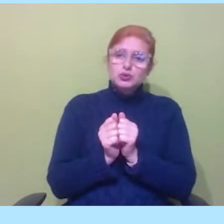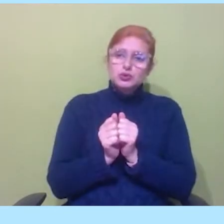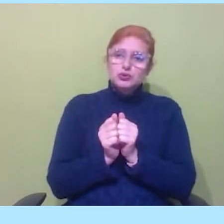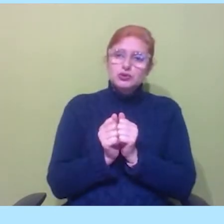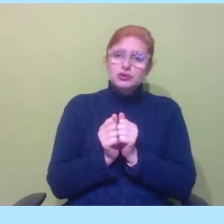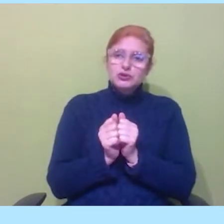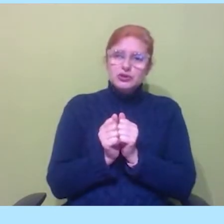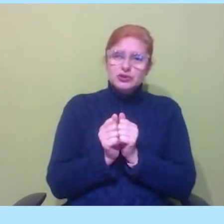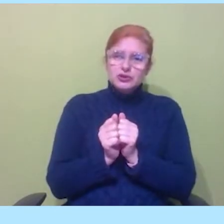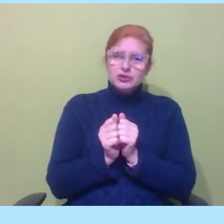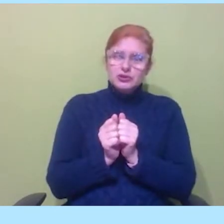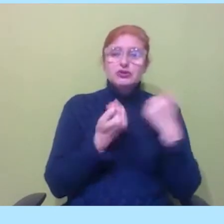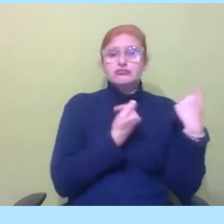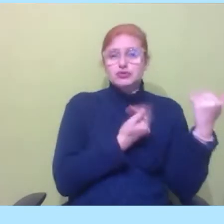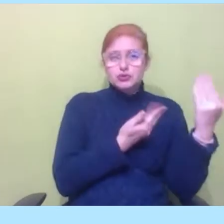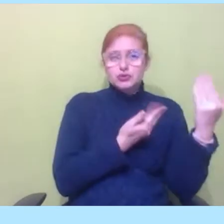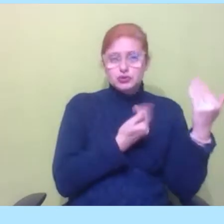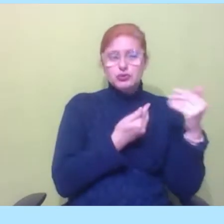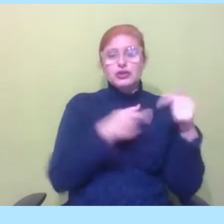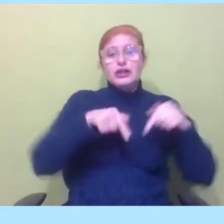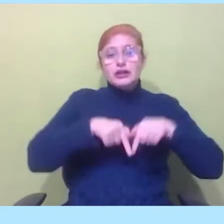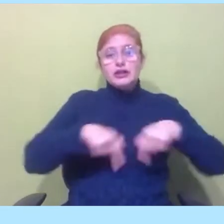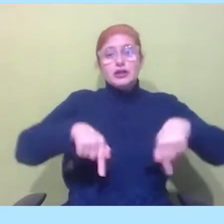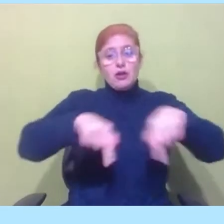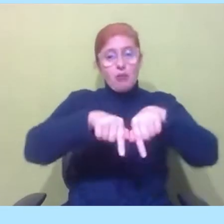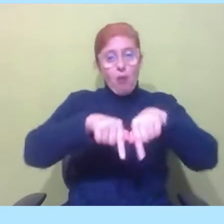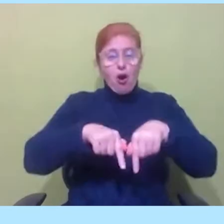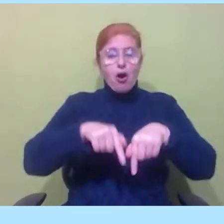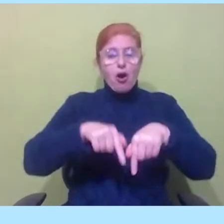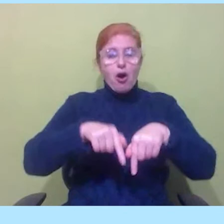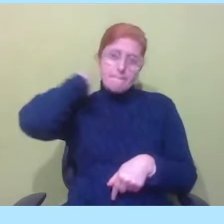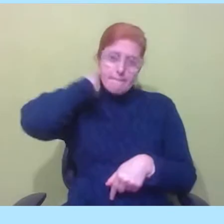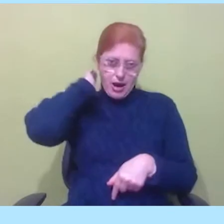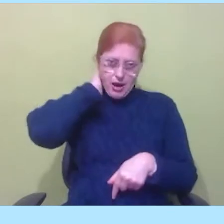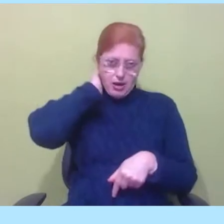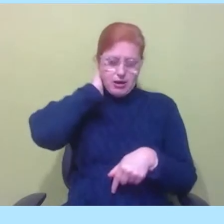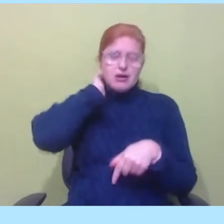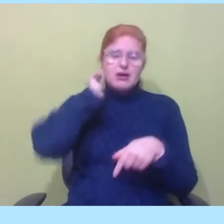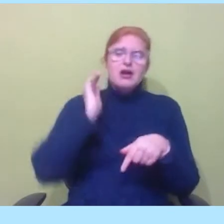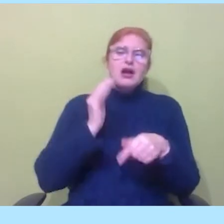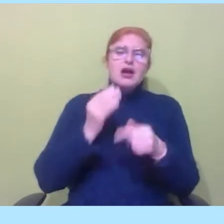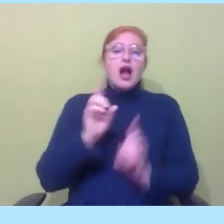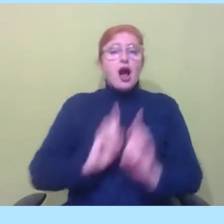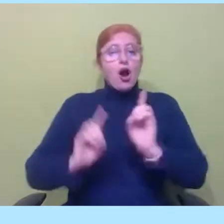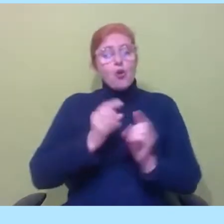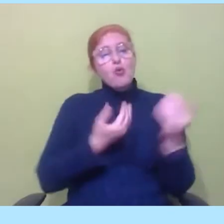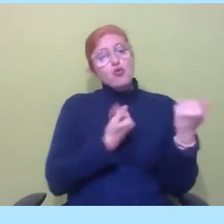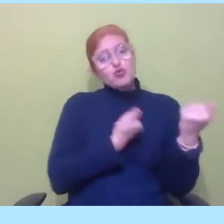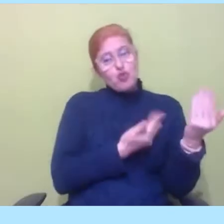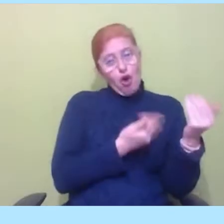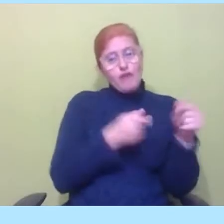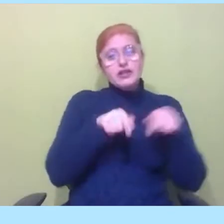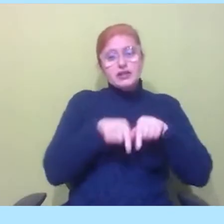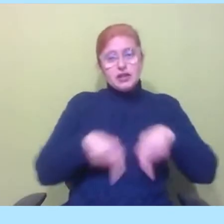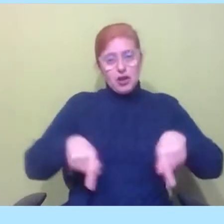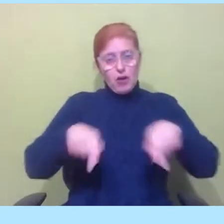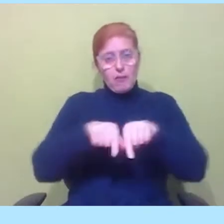Juventude Quilombola do Pará, algumas jovens quilombolas do Pará